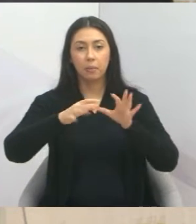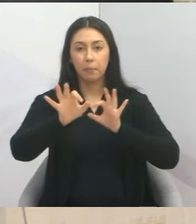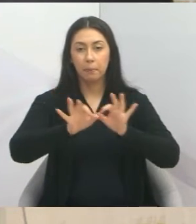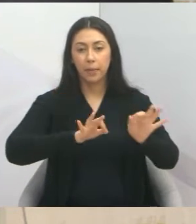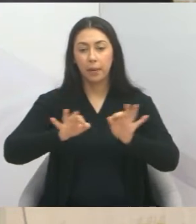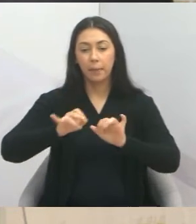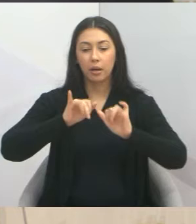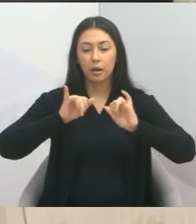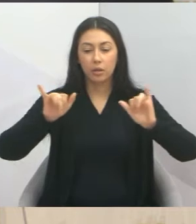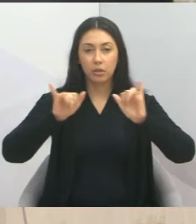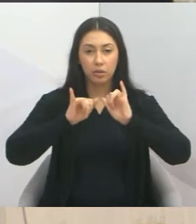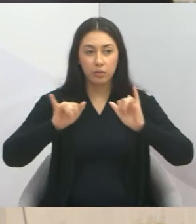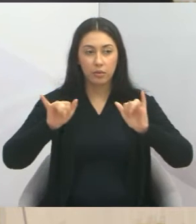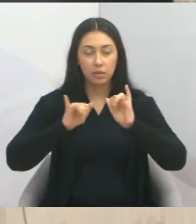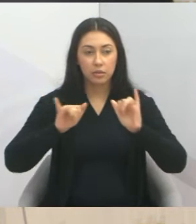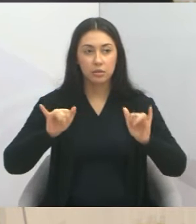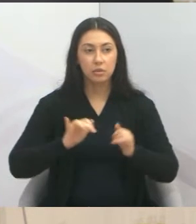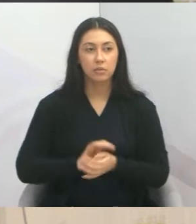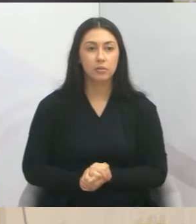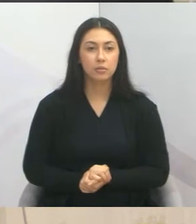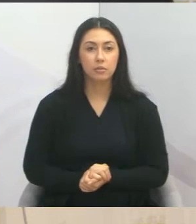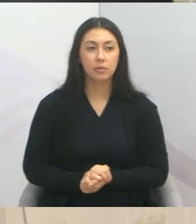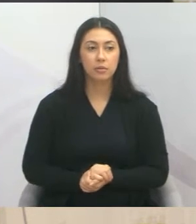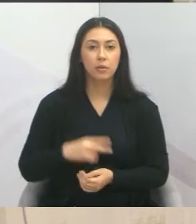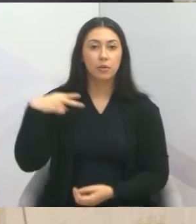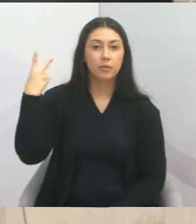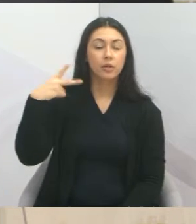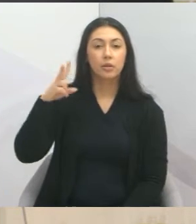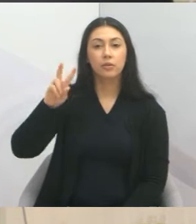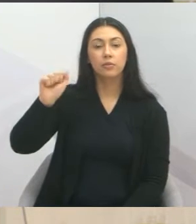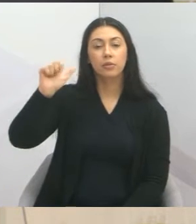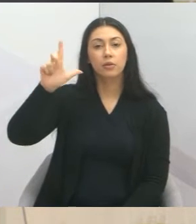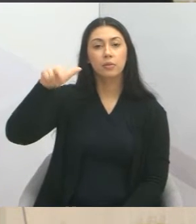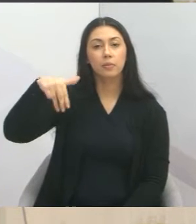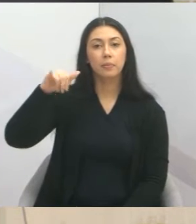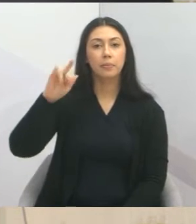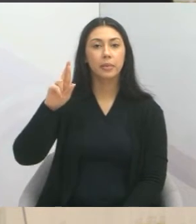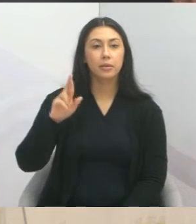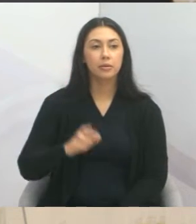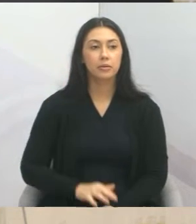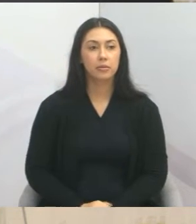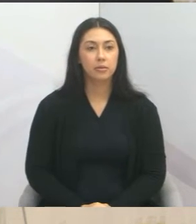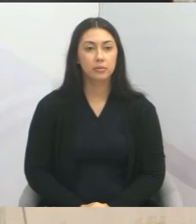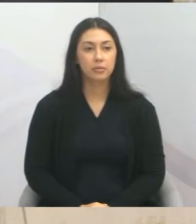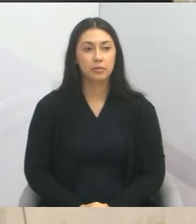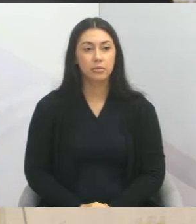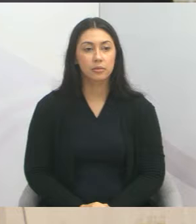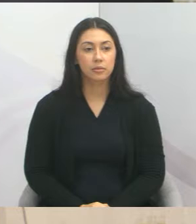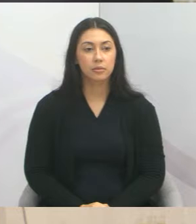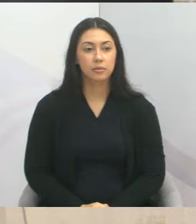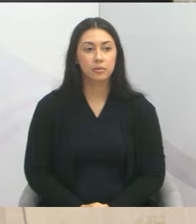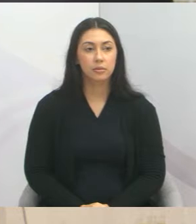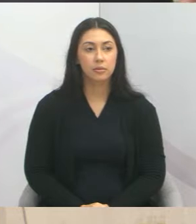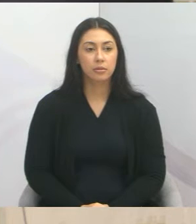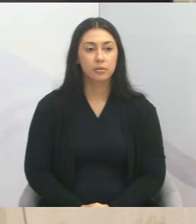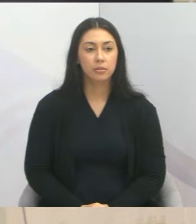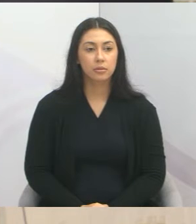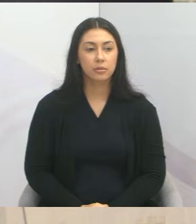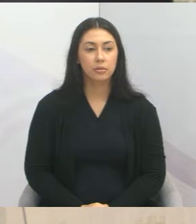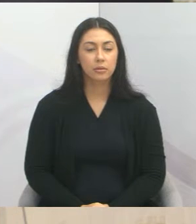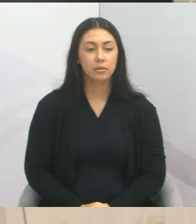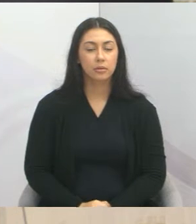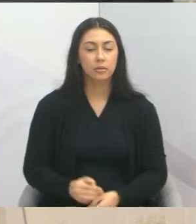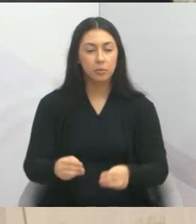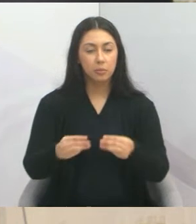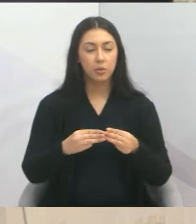habituais para a divulgação da presente manifestação Vereador Valmir do parque Meia Lua a